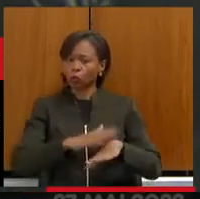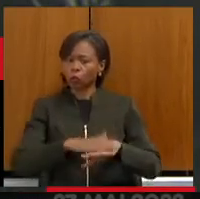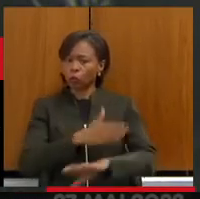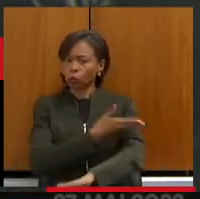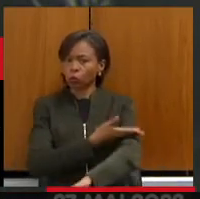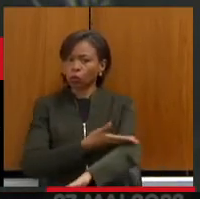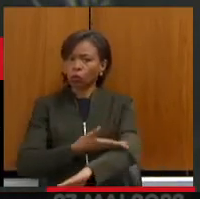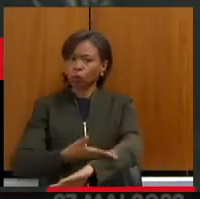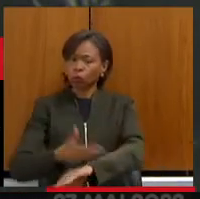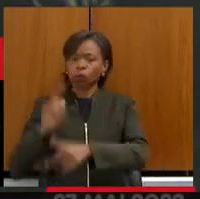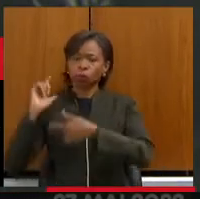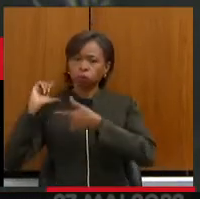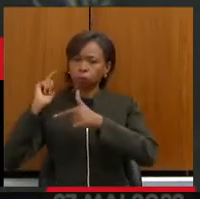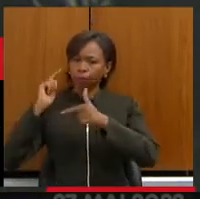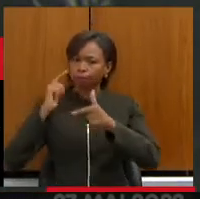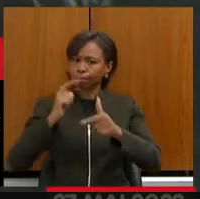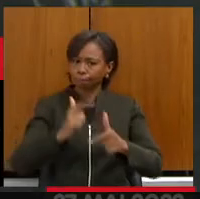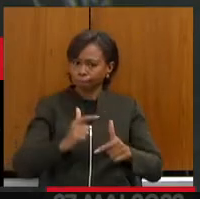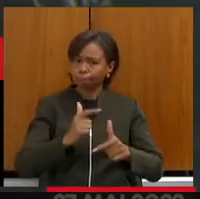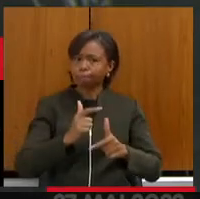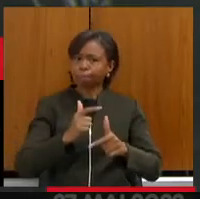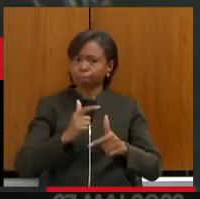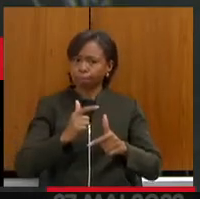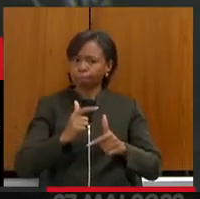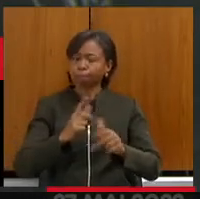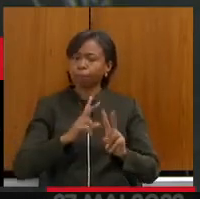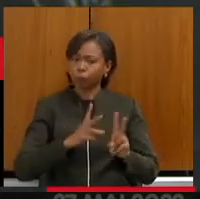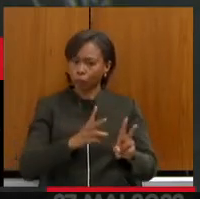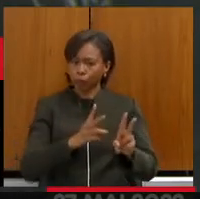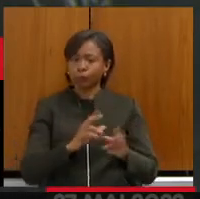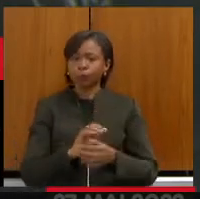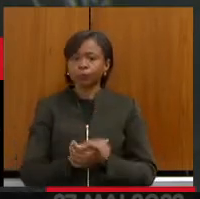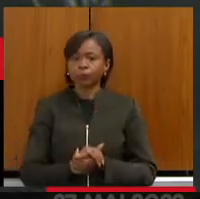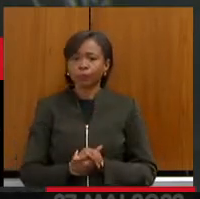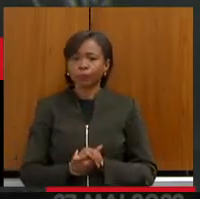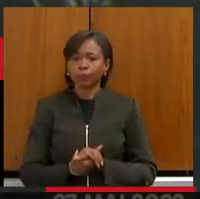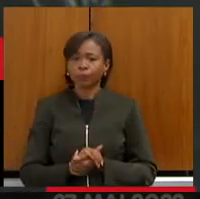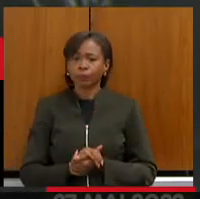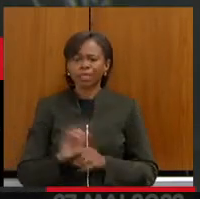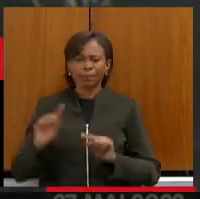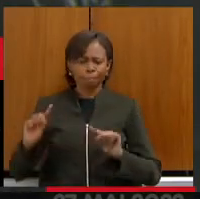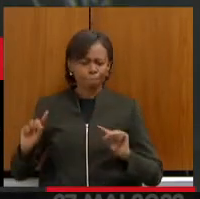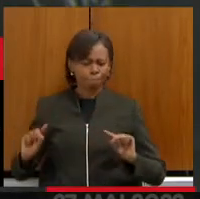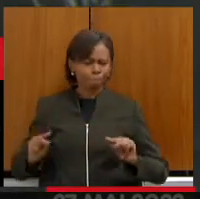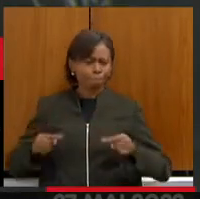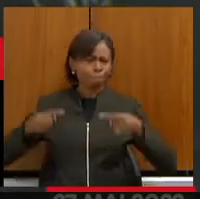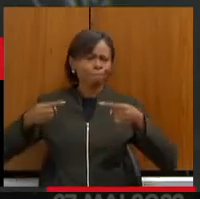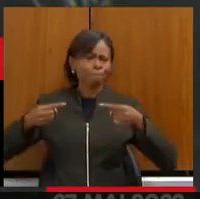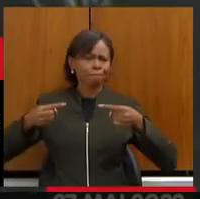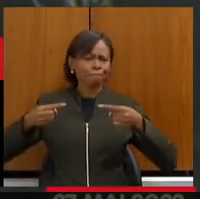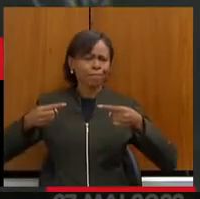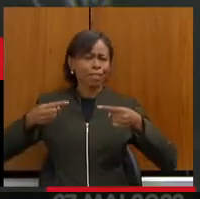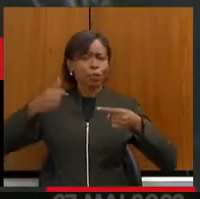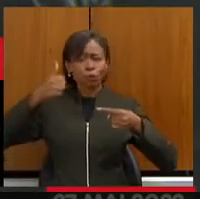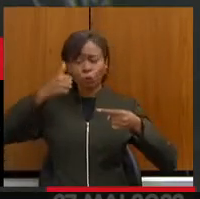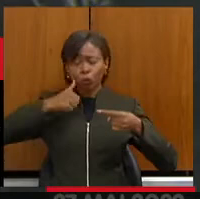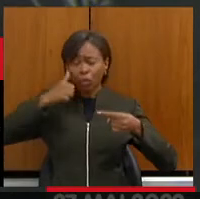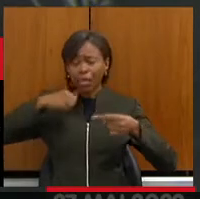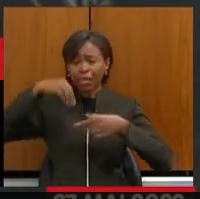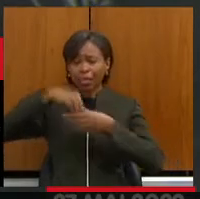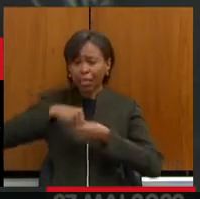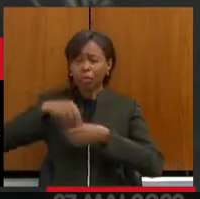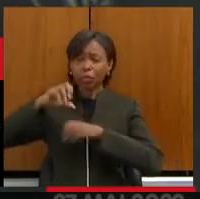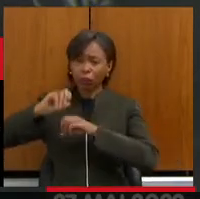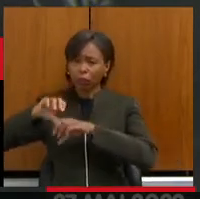extradição procedimentos e práticos e os diversos desafios enfrentados pelas mulheres na educação